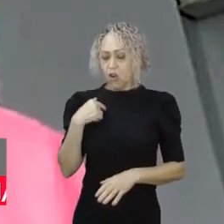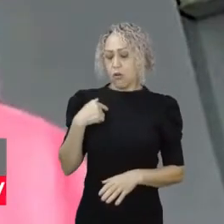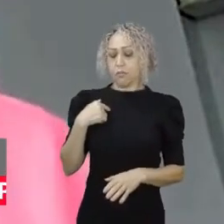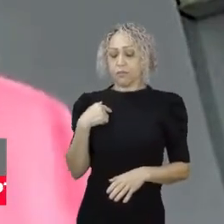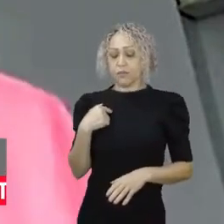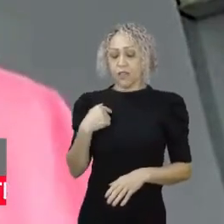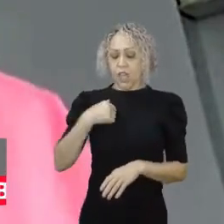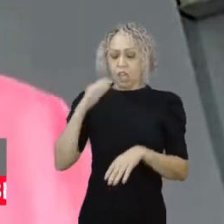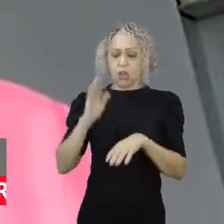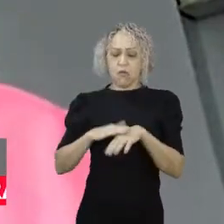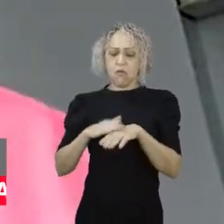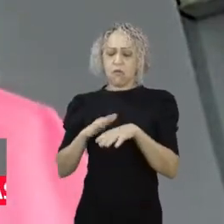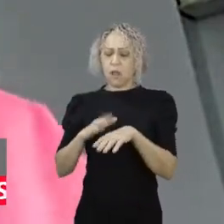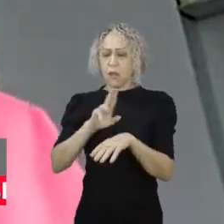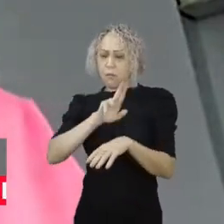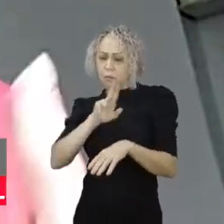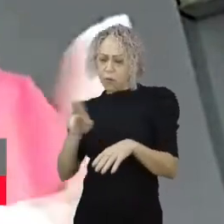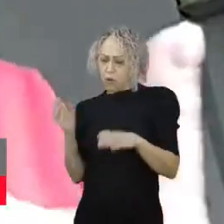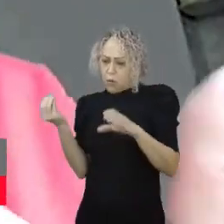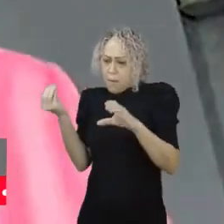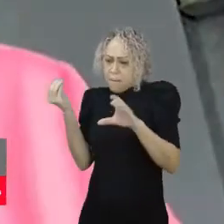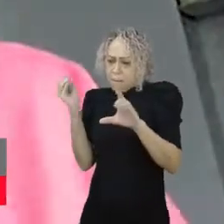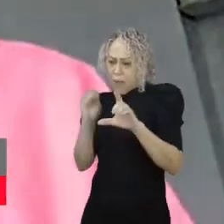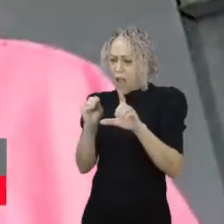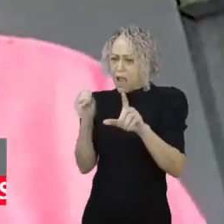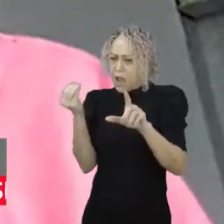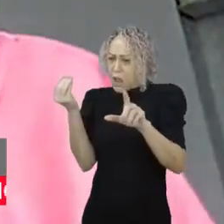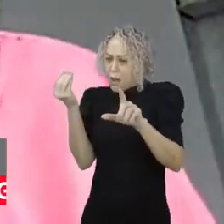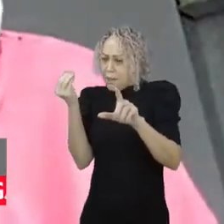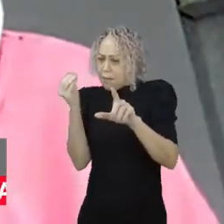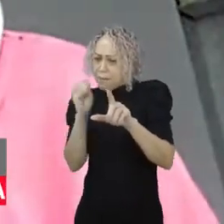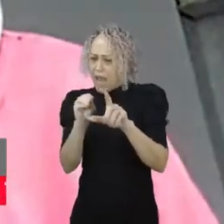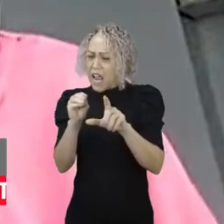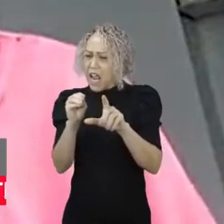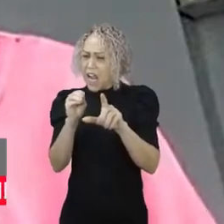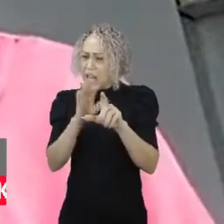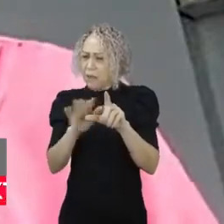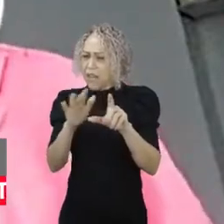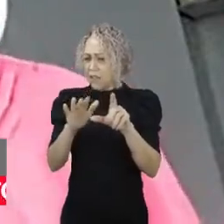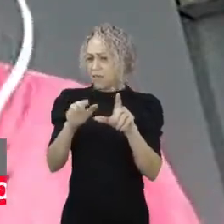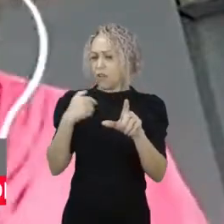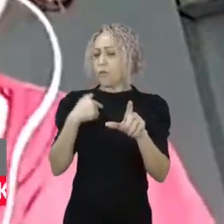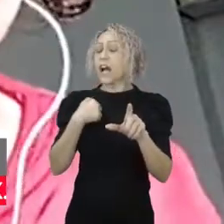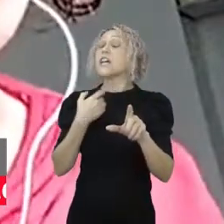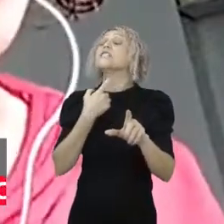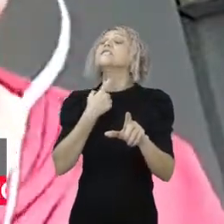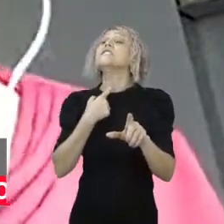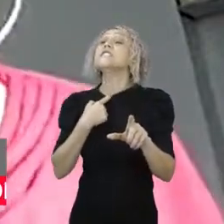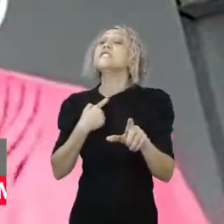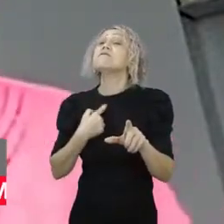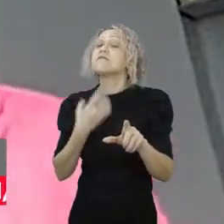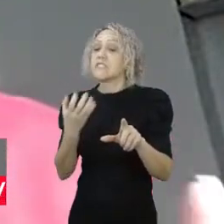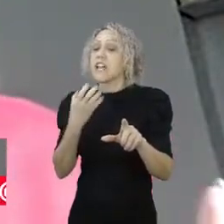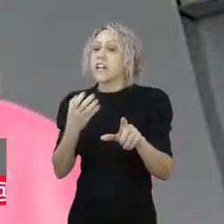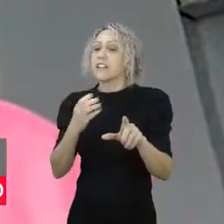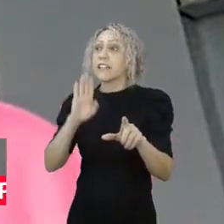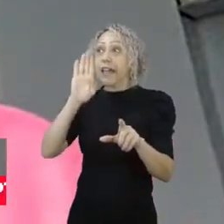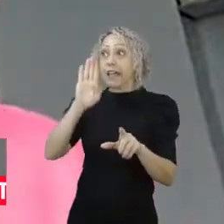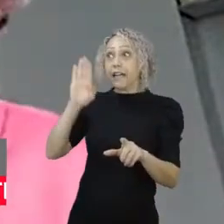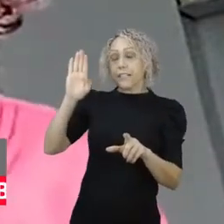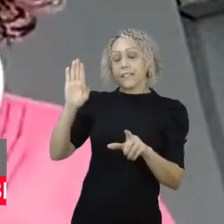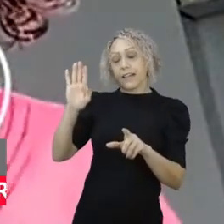candidato. Não. Você está colocando a proposta de ser candidato ou candidata, tá? Aí